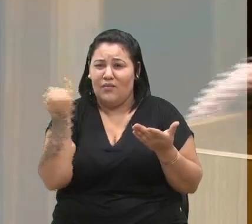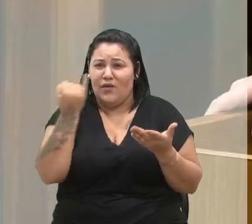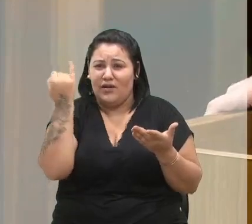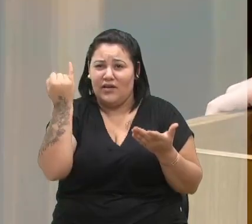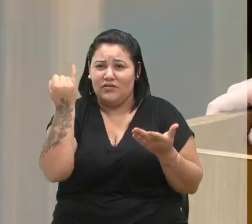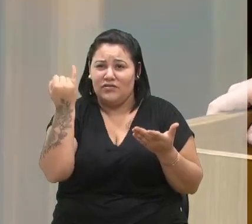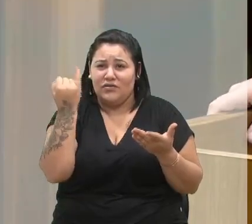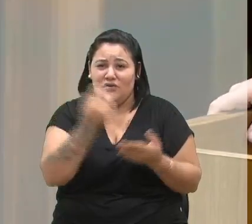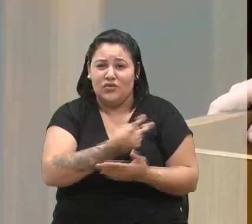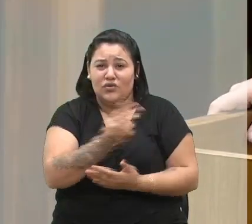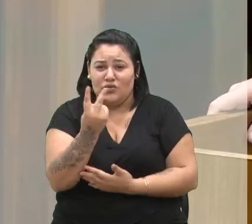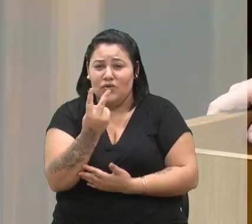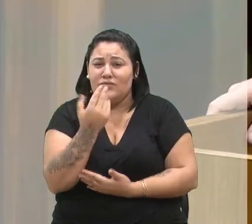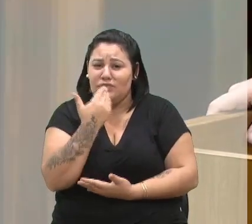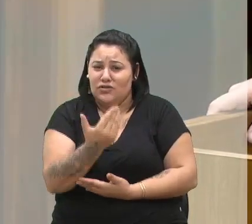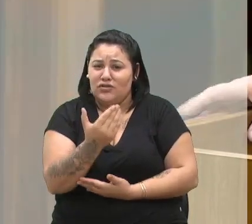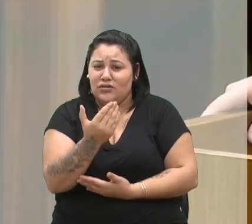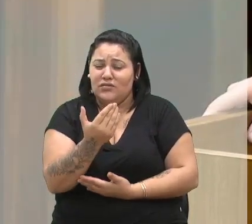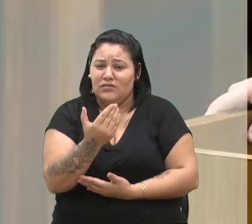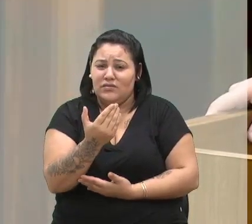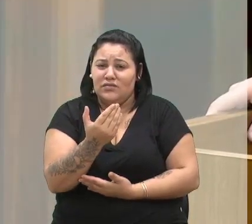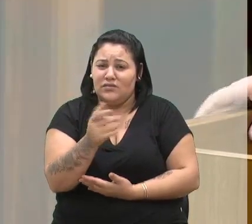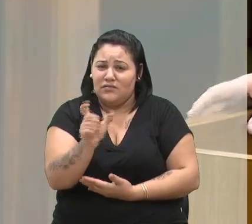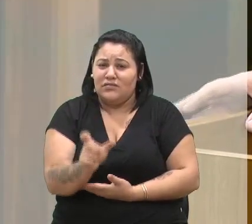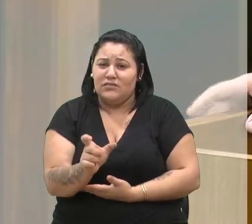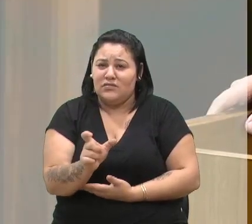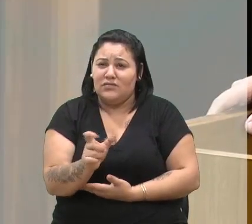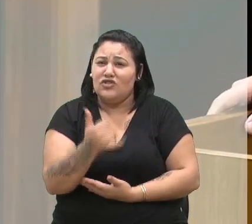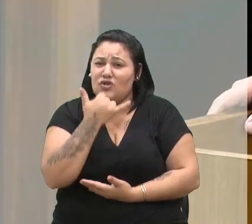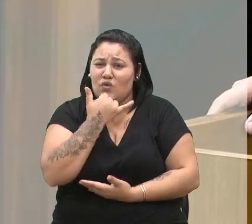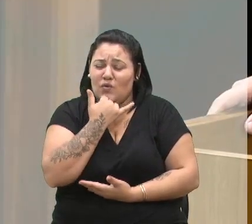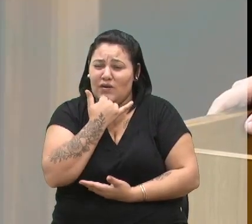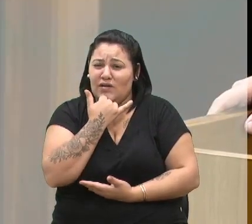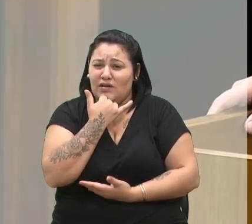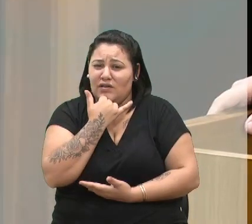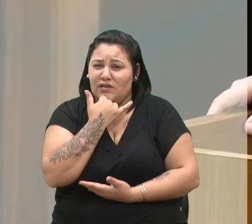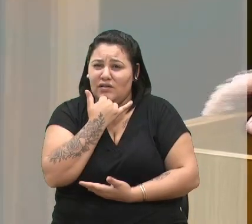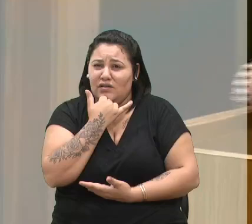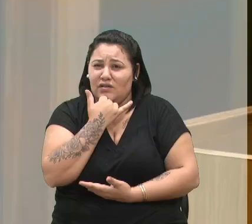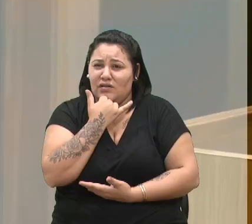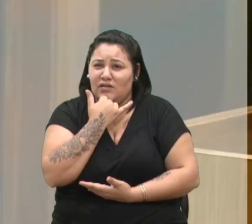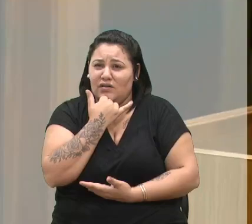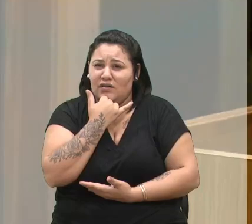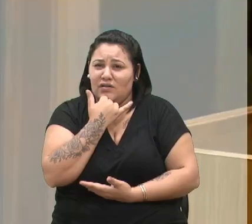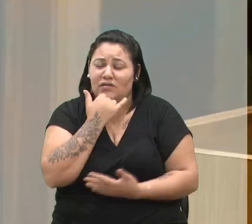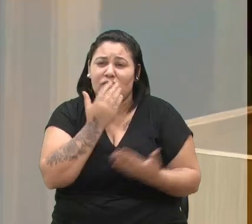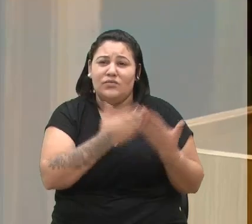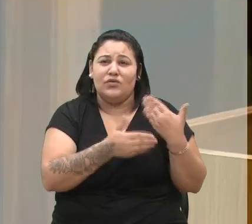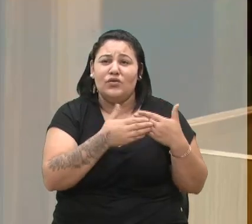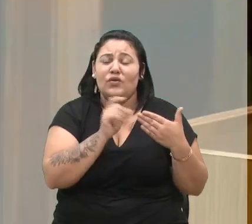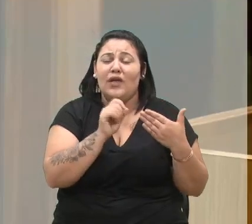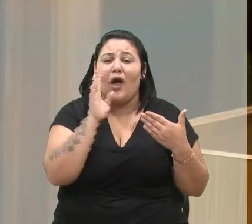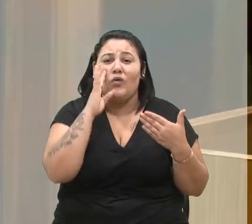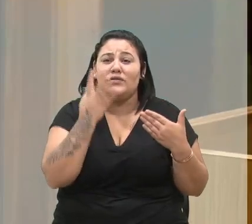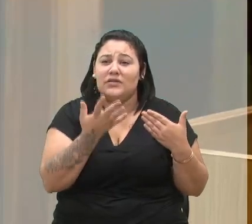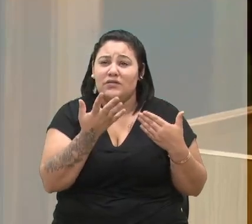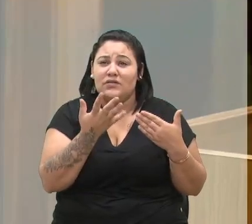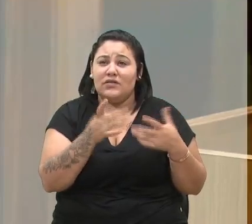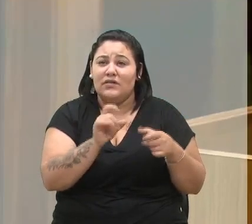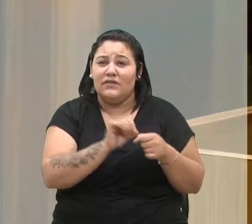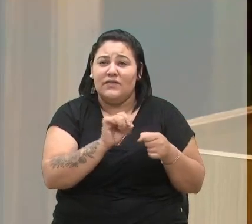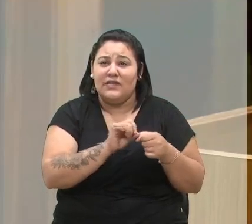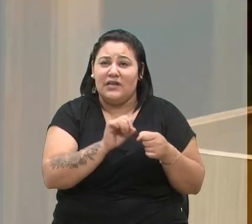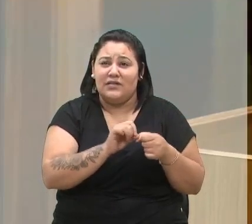os dois pedissem desculpas. Que os dois pudessem pedir desculpa por tudo aquilo que fizeram com